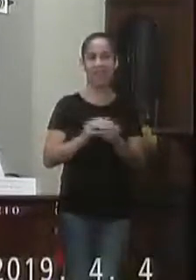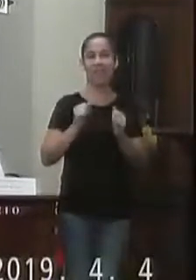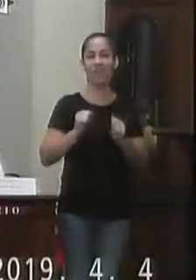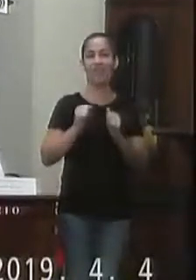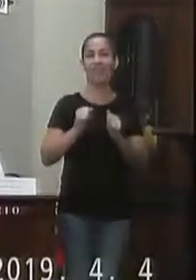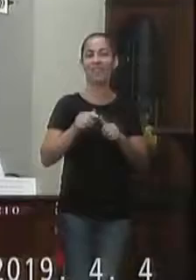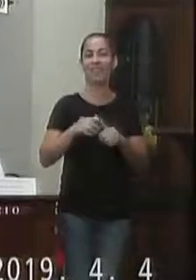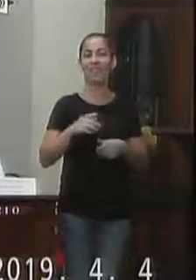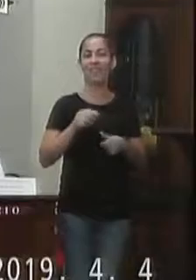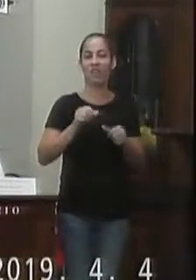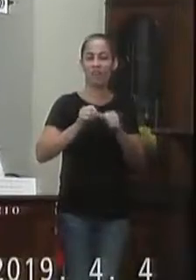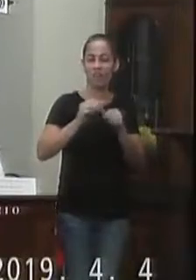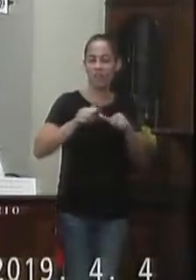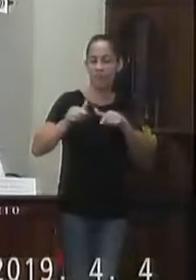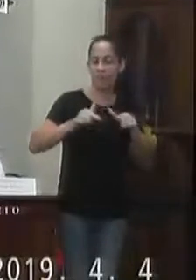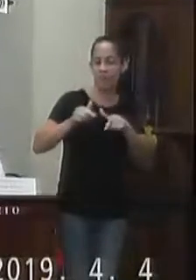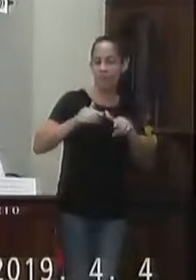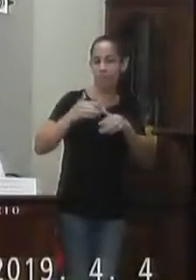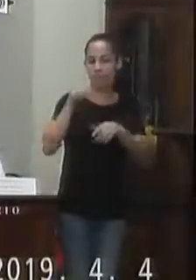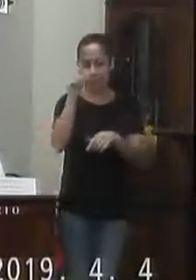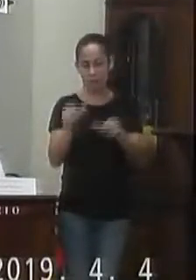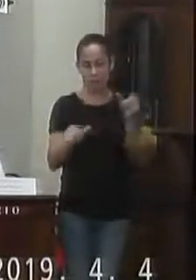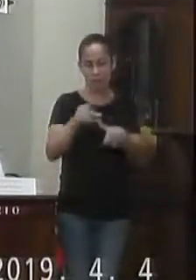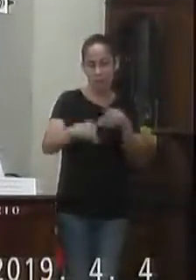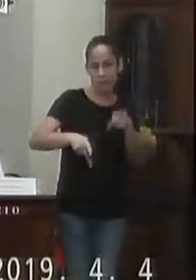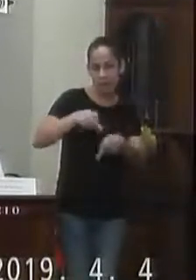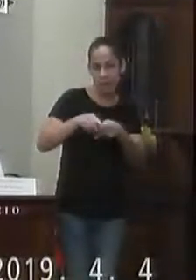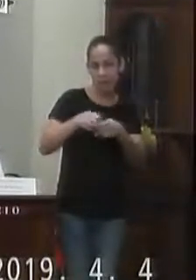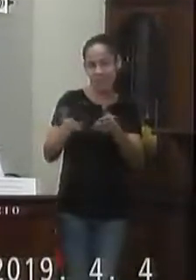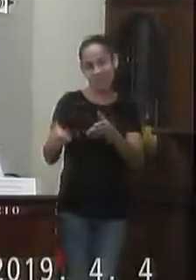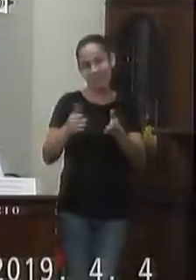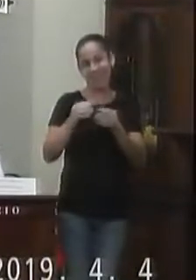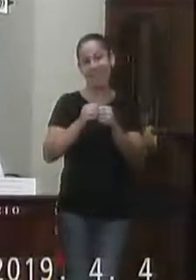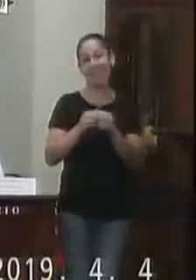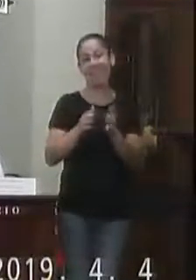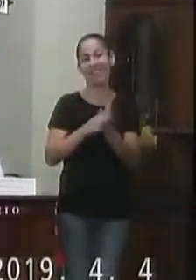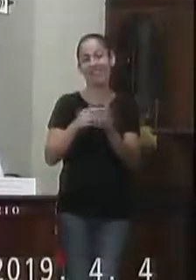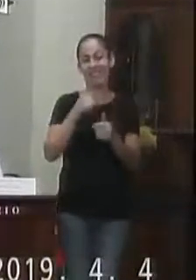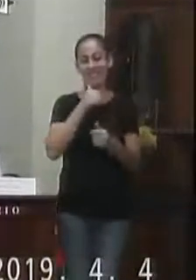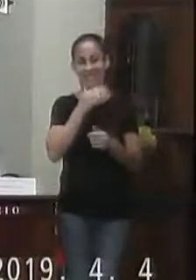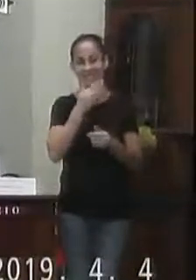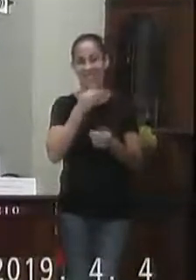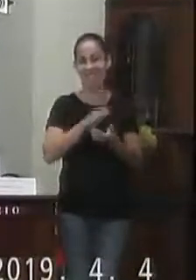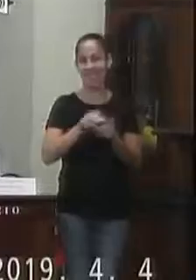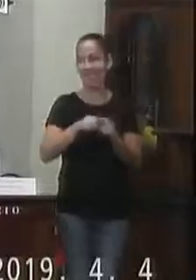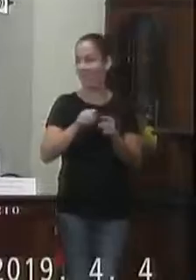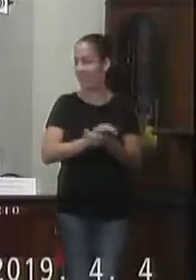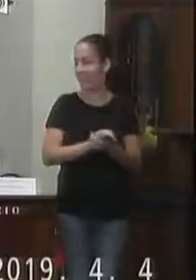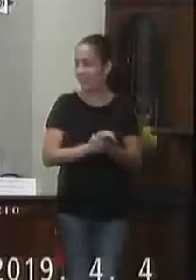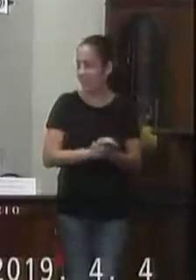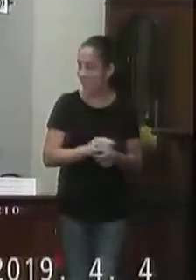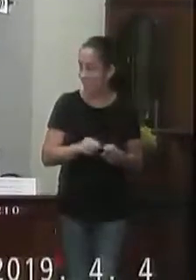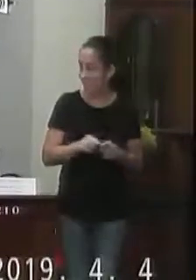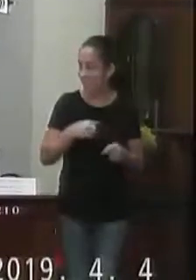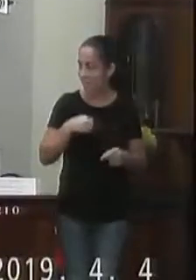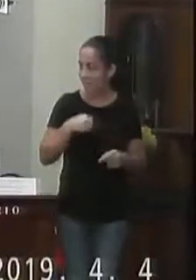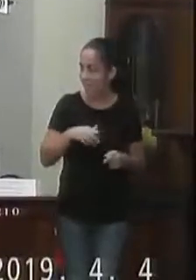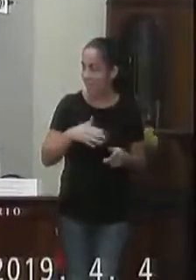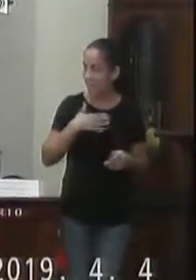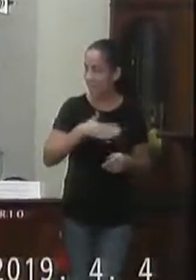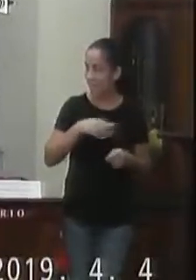ter ações muito democráticas no município. Bem-vindos aos senhores e à senhora. Senhores e senhoras. Senhor presidente, também eu gostaria também de